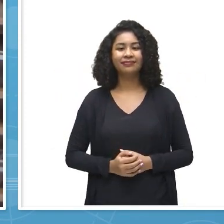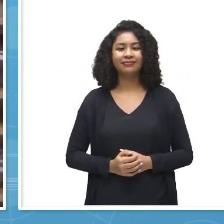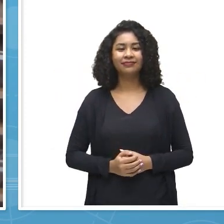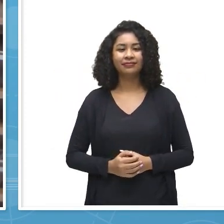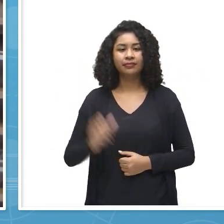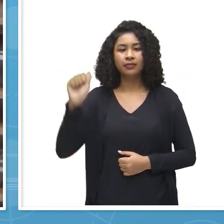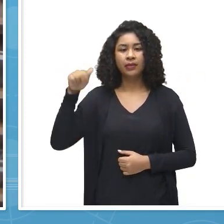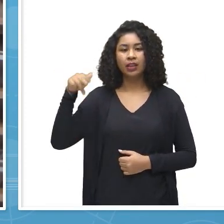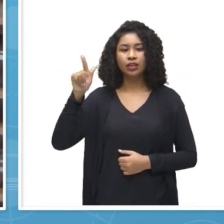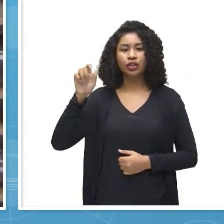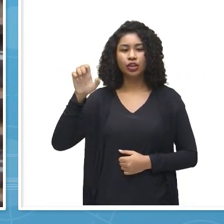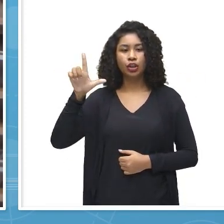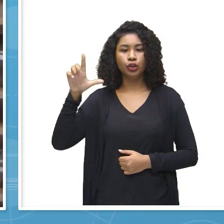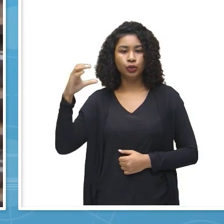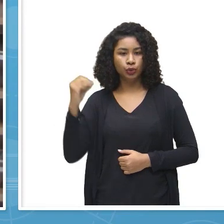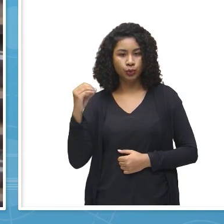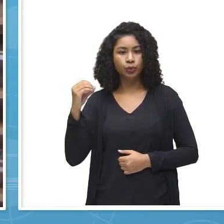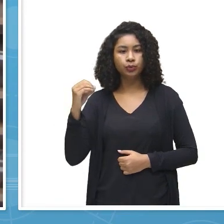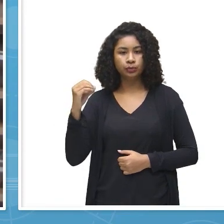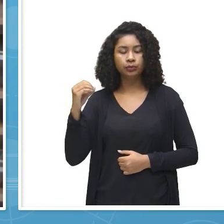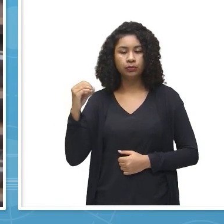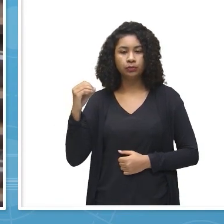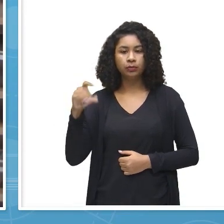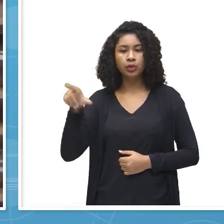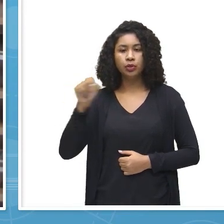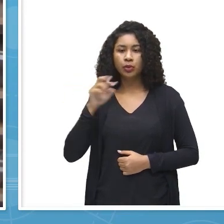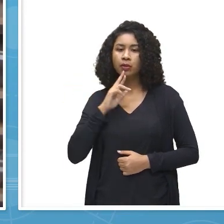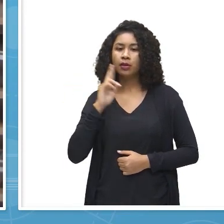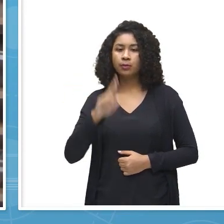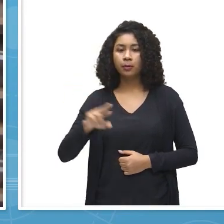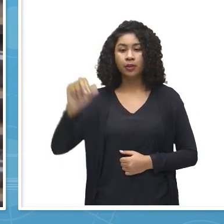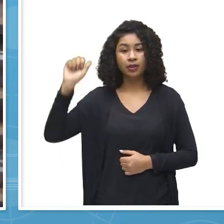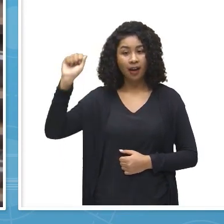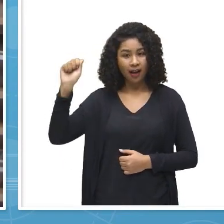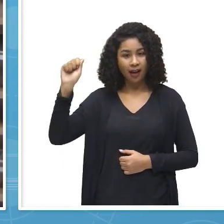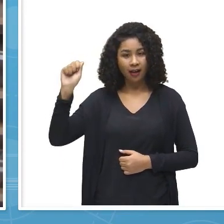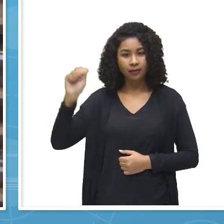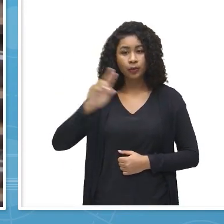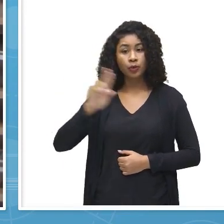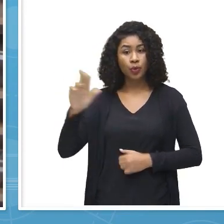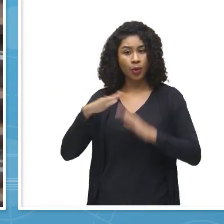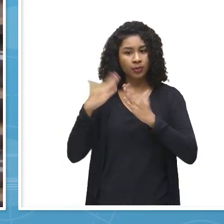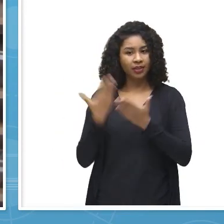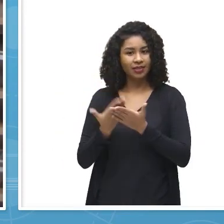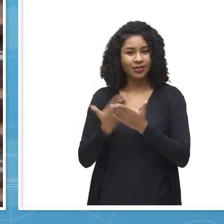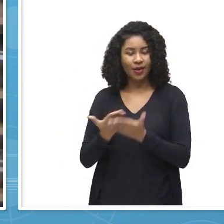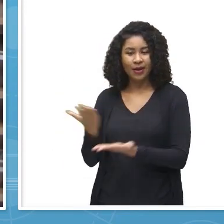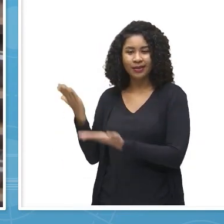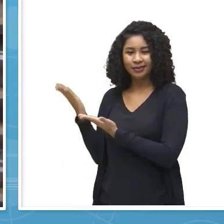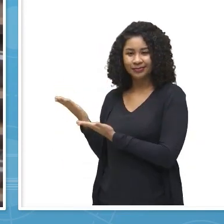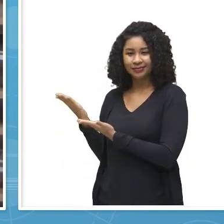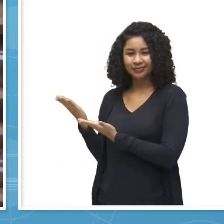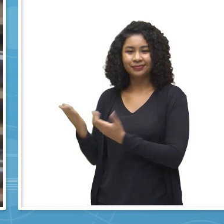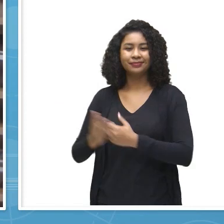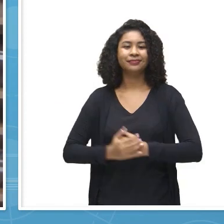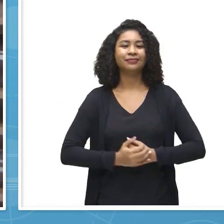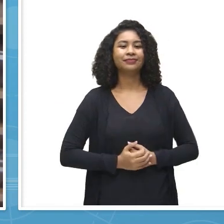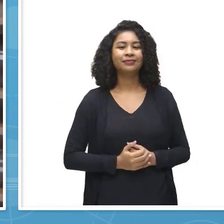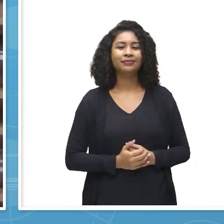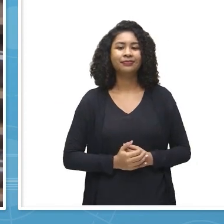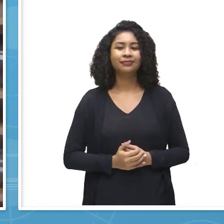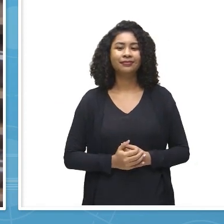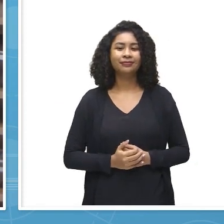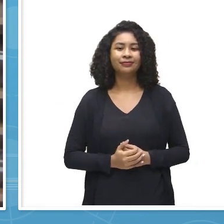O Ângelo, ele acha também que é a letra A, né? O Ângelo é lá da escola Carvalho Leal, tá? Então, colocou a letra A